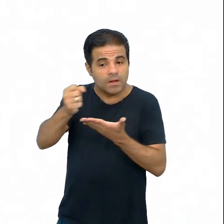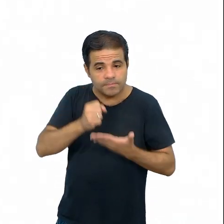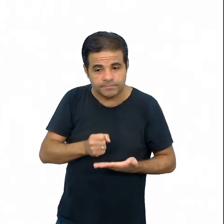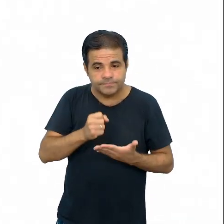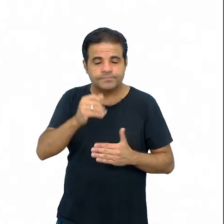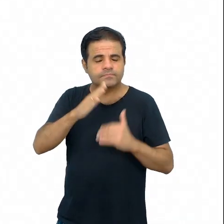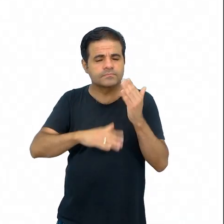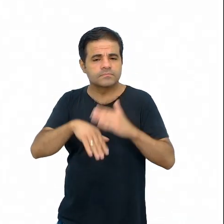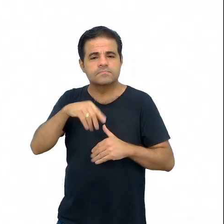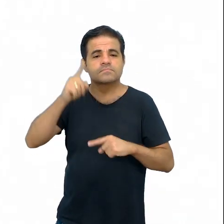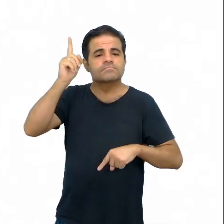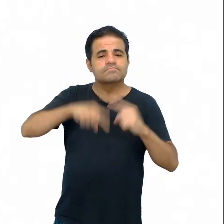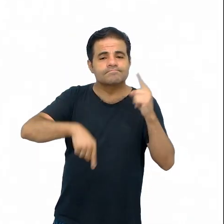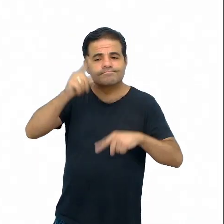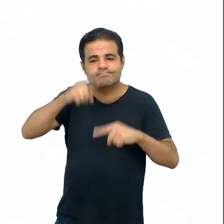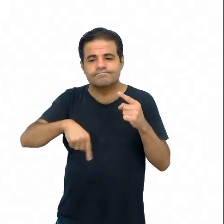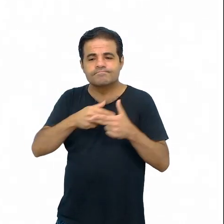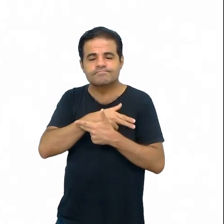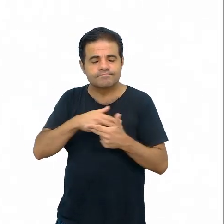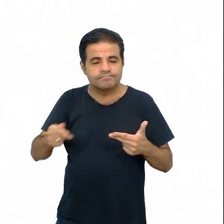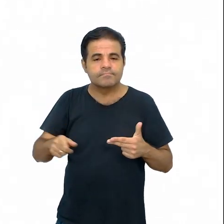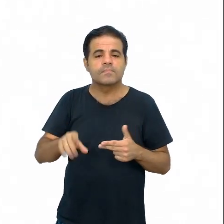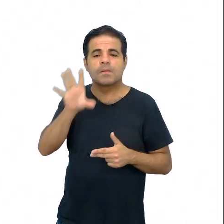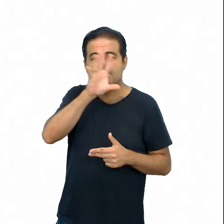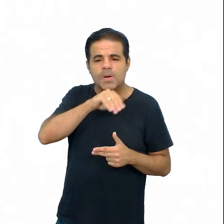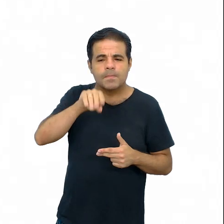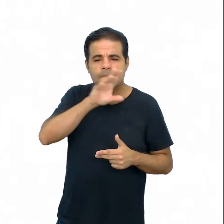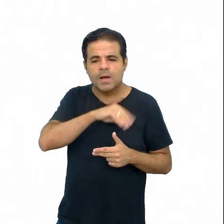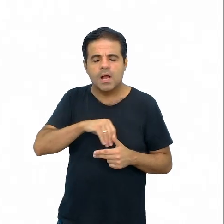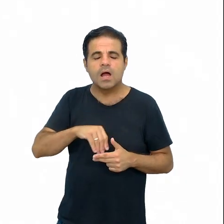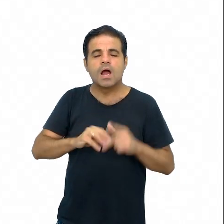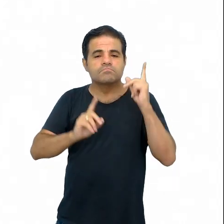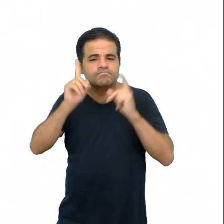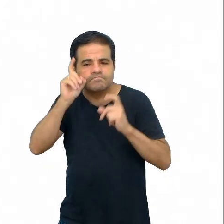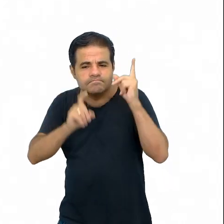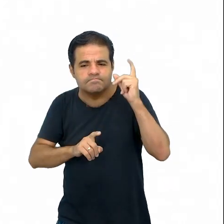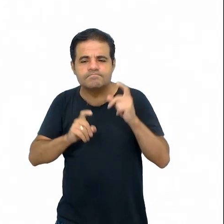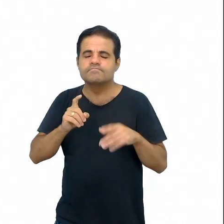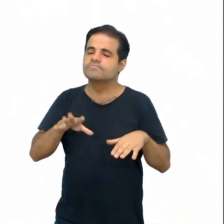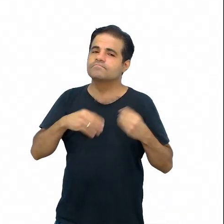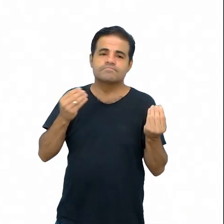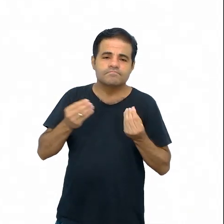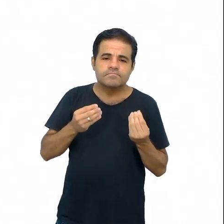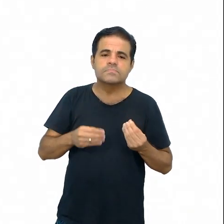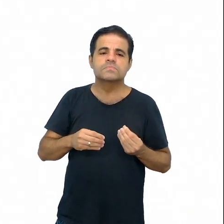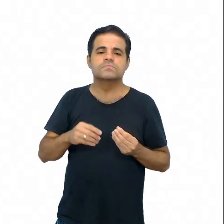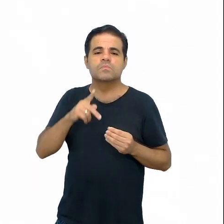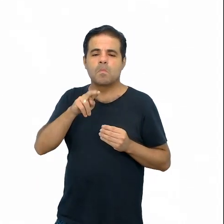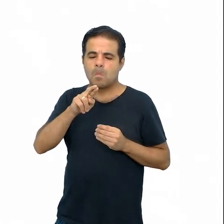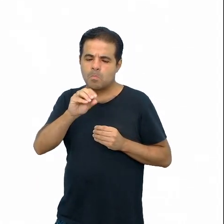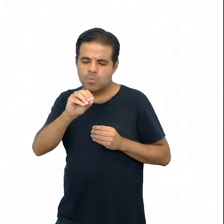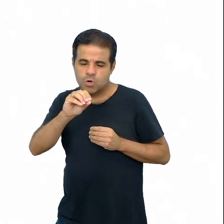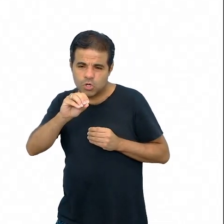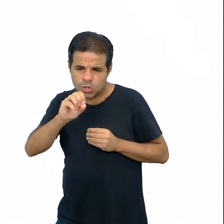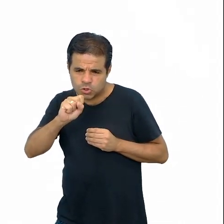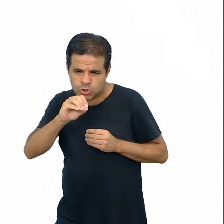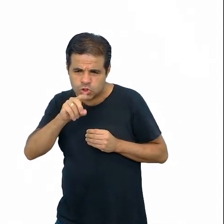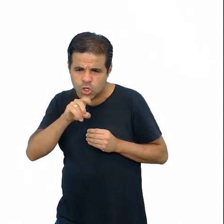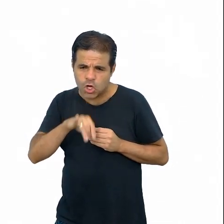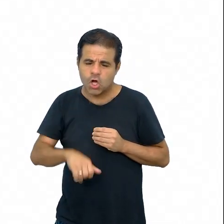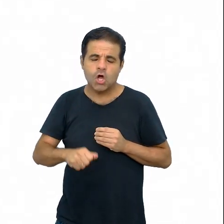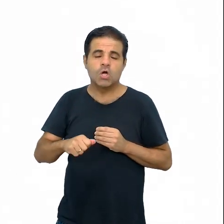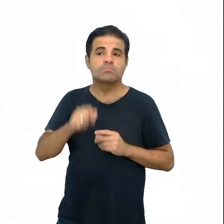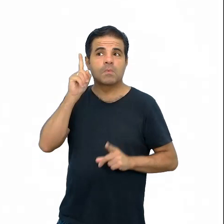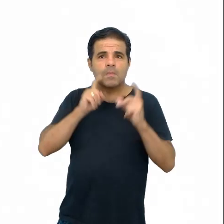trazer, né, aqueles recursos que estão dentro da oralidade, que são os gestos, a prosódia, os movimentos do corpo,